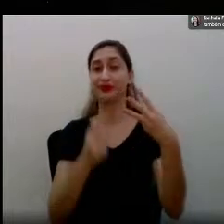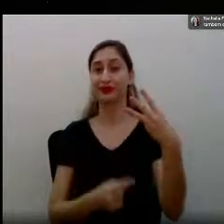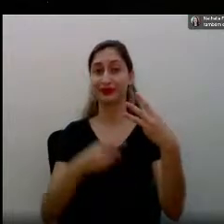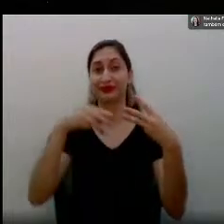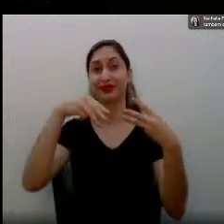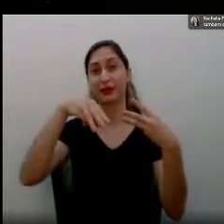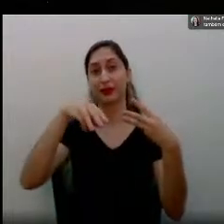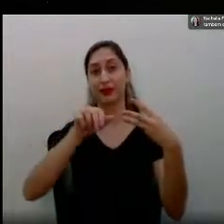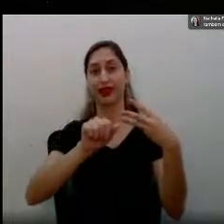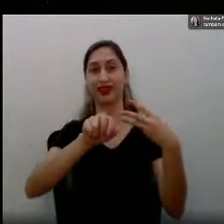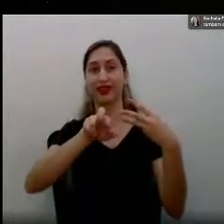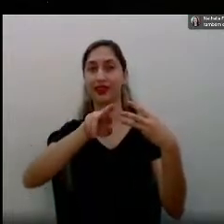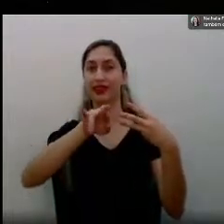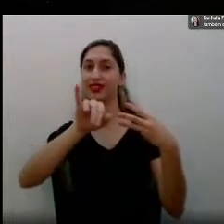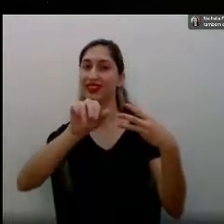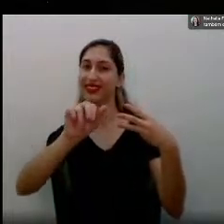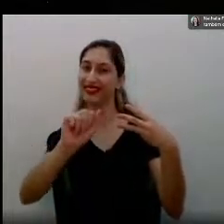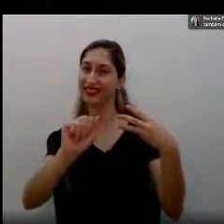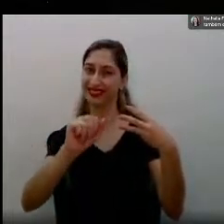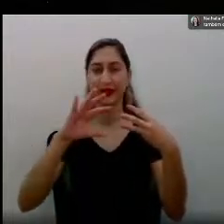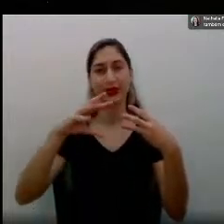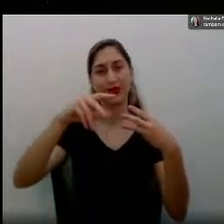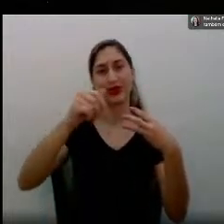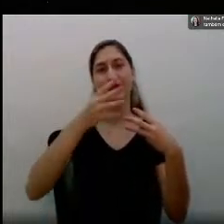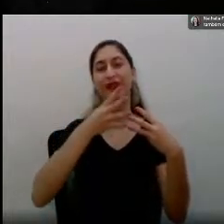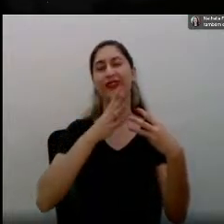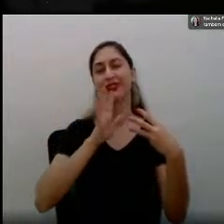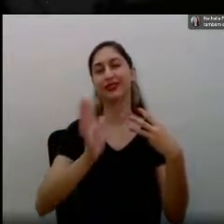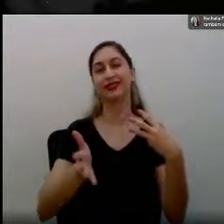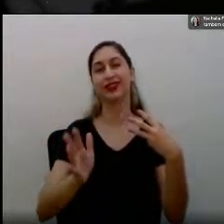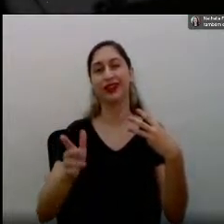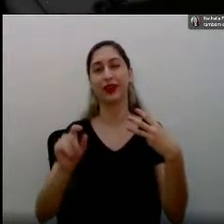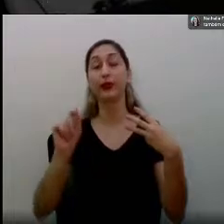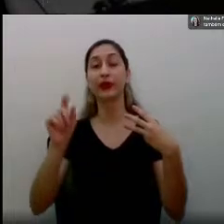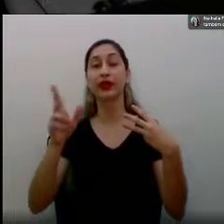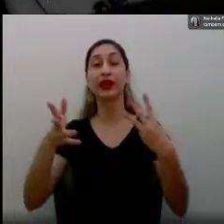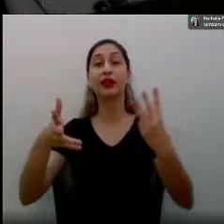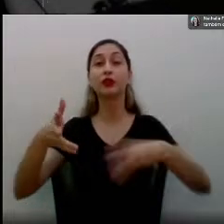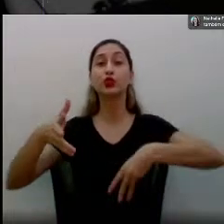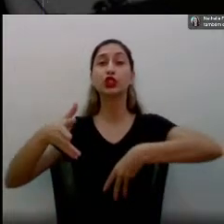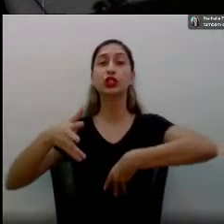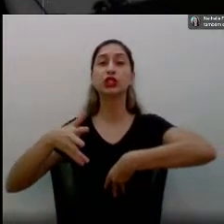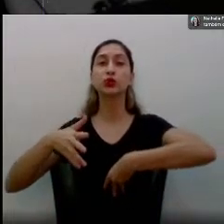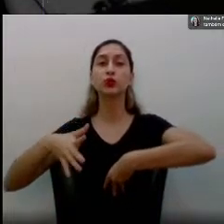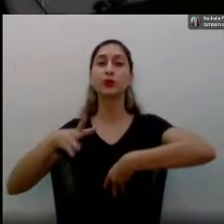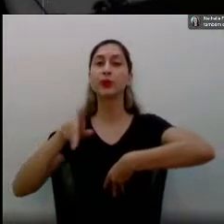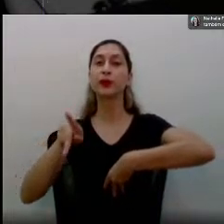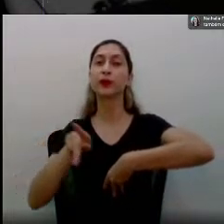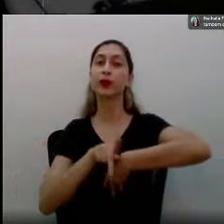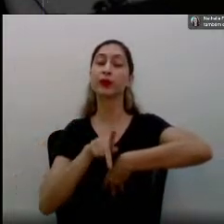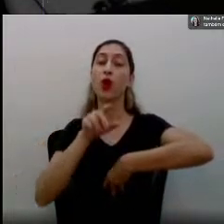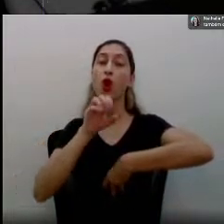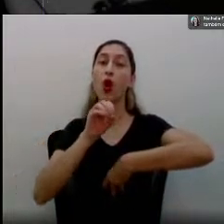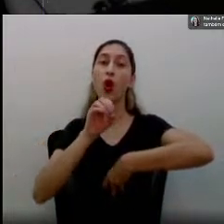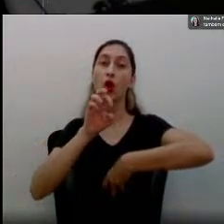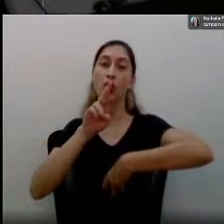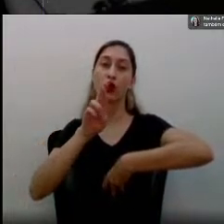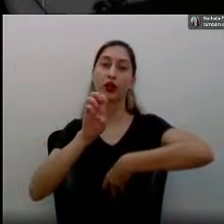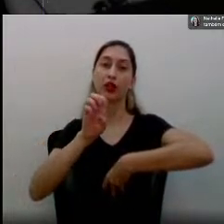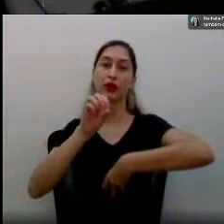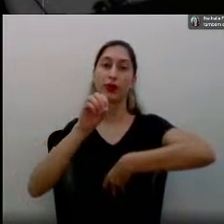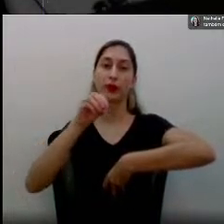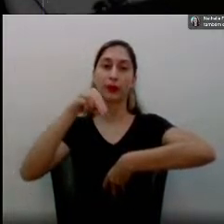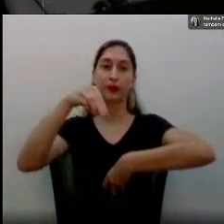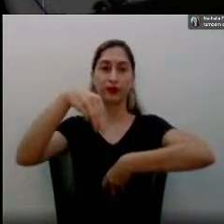como as três marias né que é o que que é o cinturão do Orion nessa desenhar aqui a constelação do Orion aqui para você só se